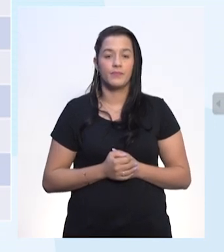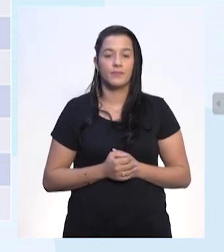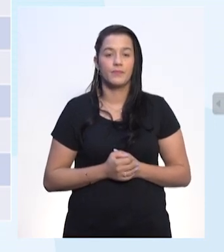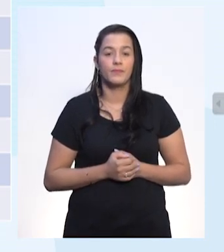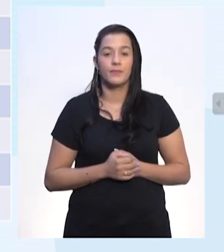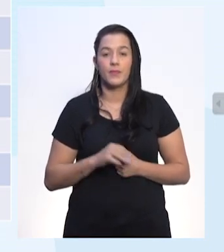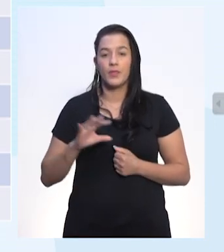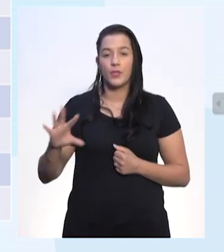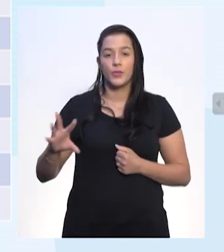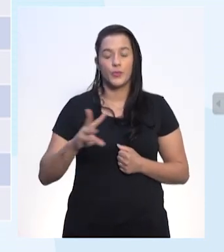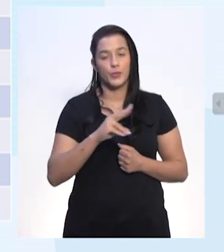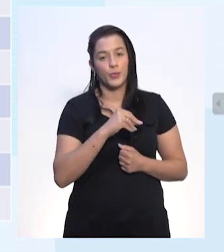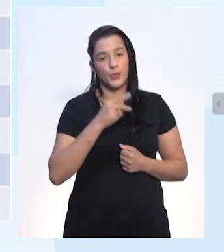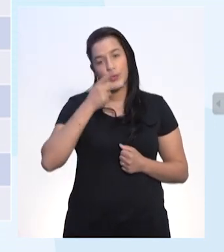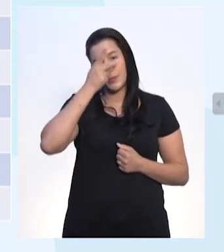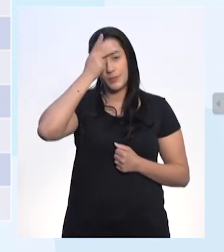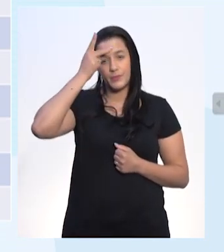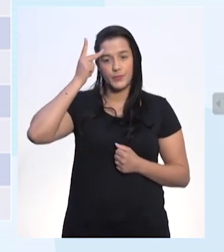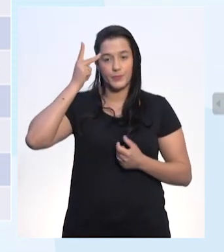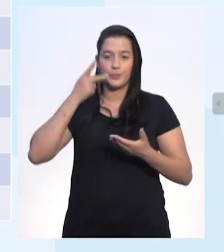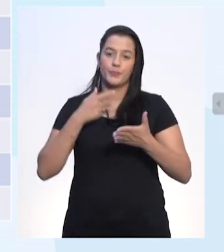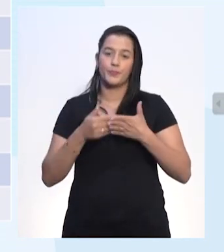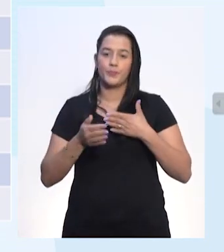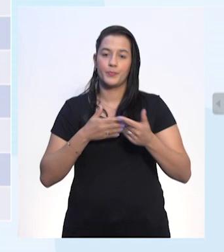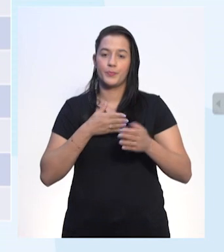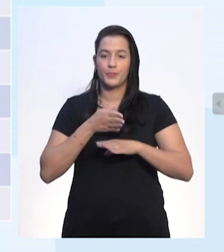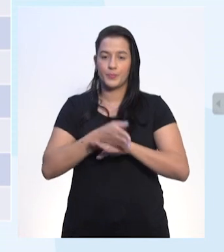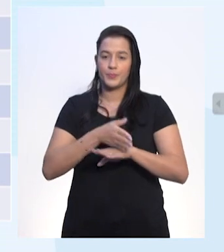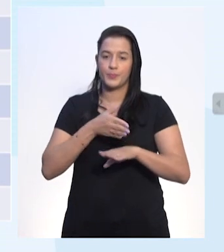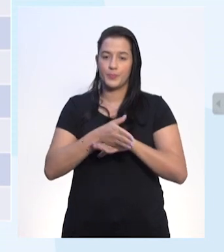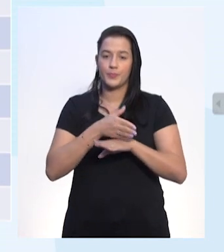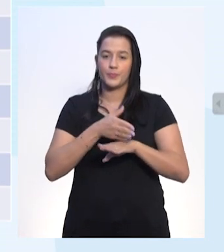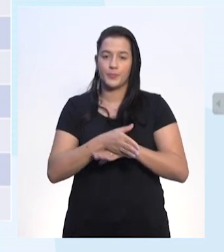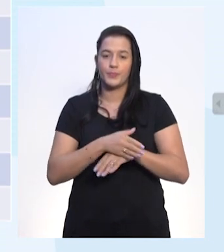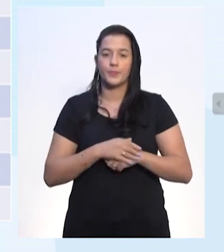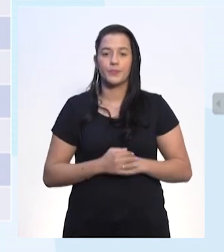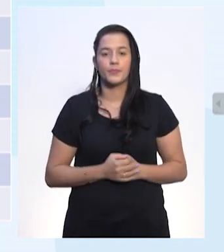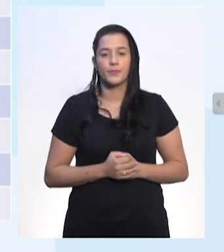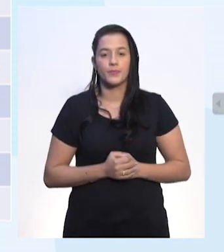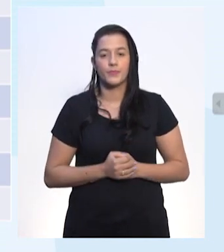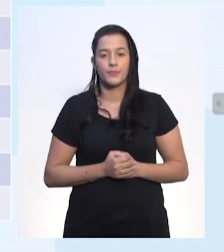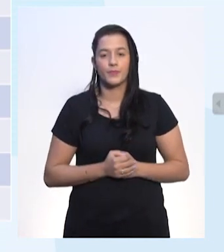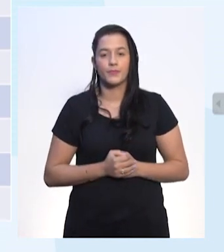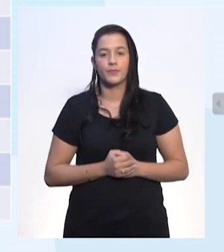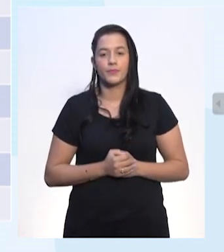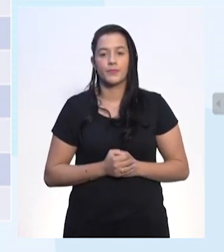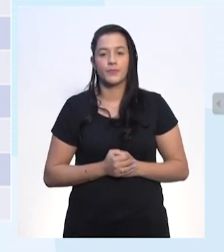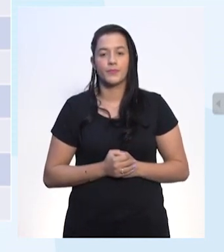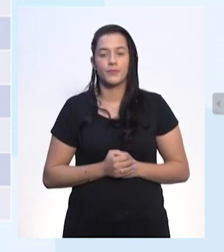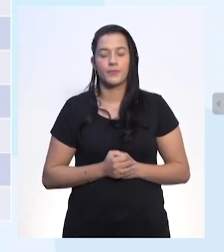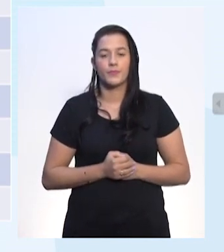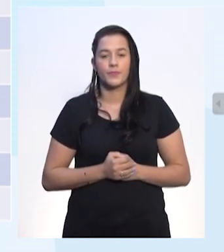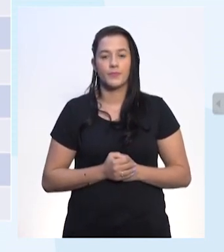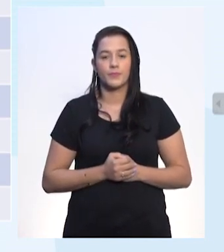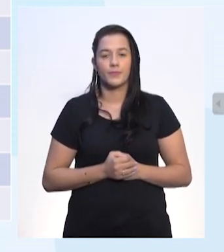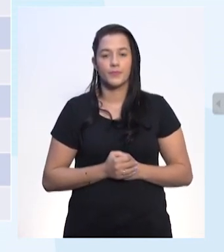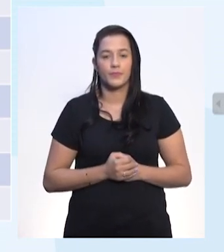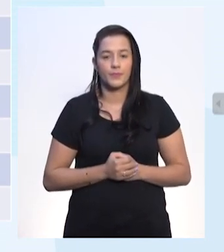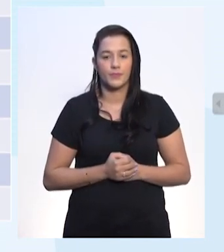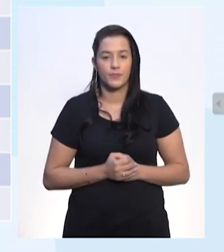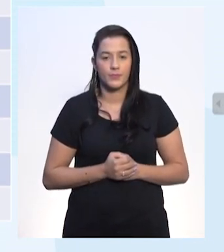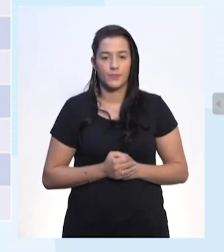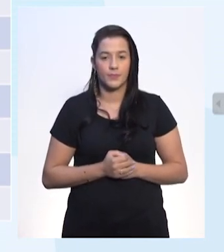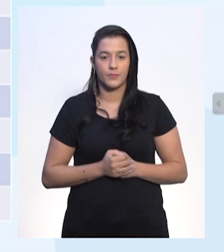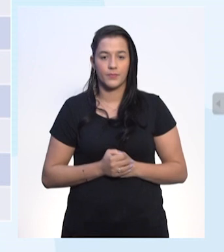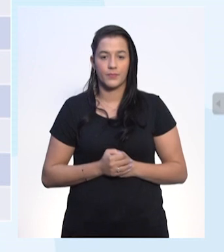E todo tipo de público. Todos os públicos, certo? É isso. Todos.